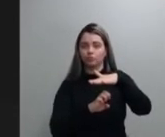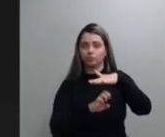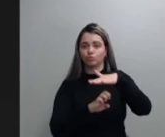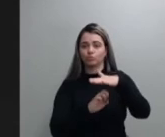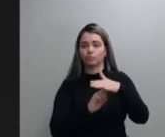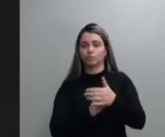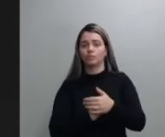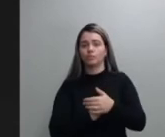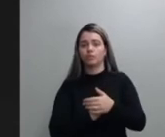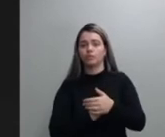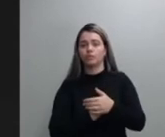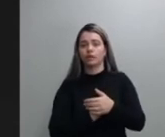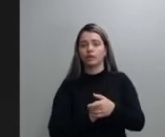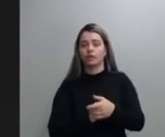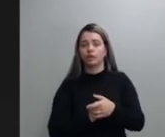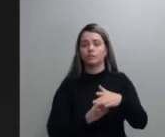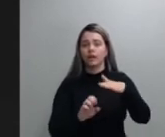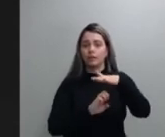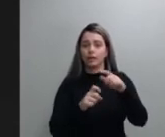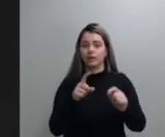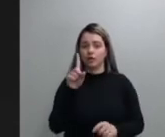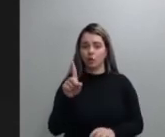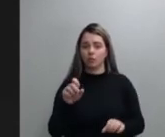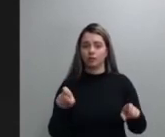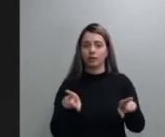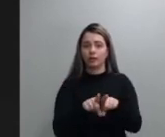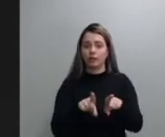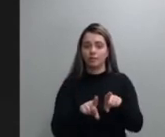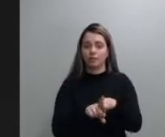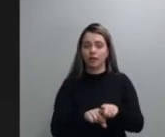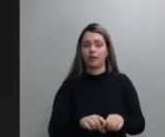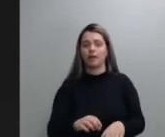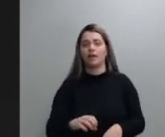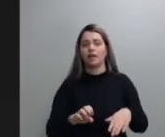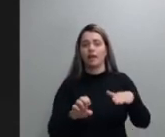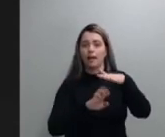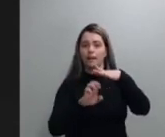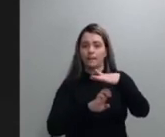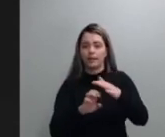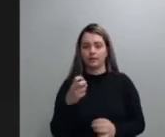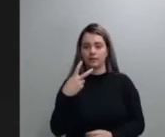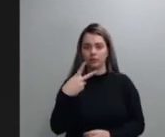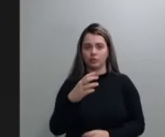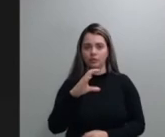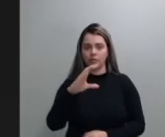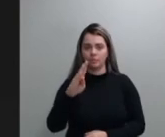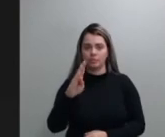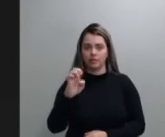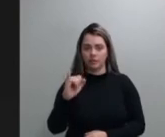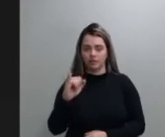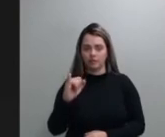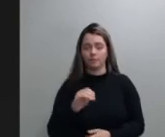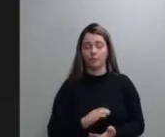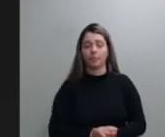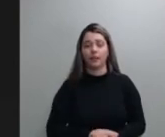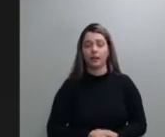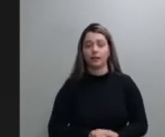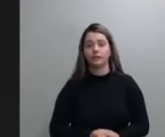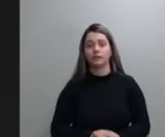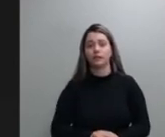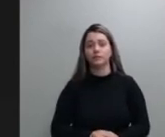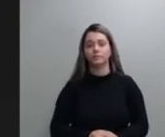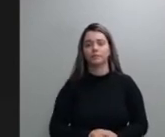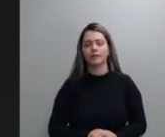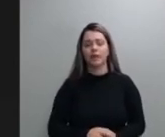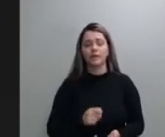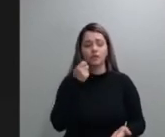CBI Industries Incorporated controladora da Liquid Carbonical detentora de todas as cotas do